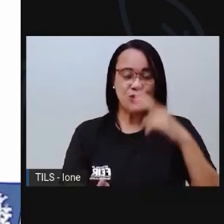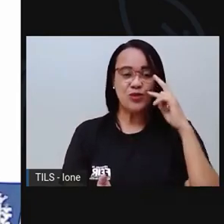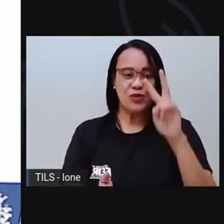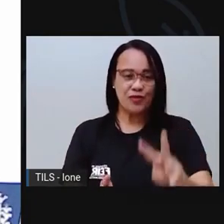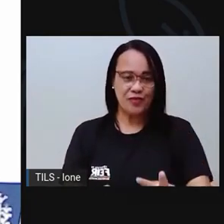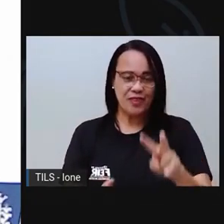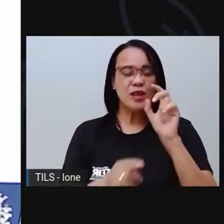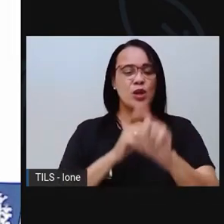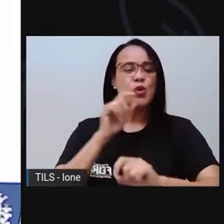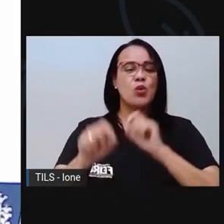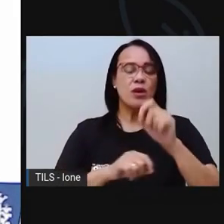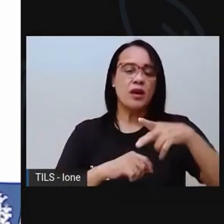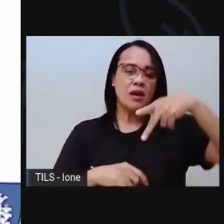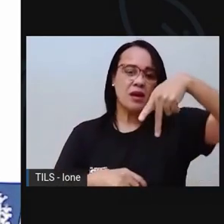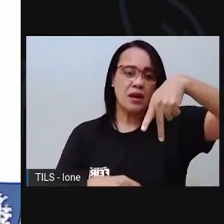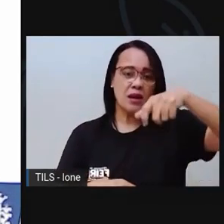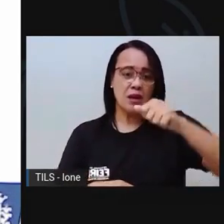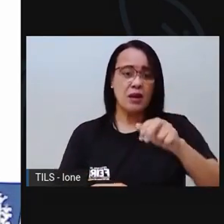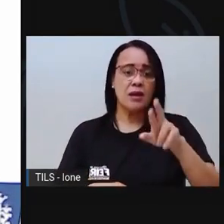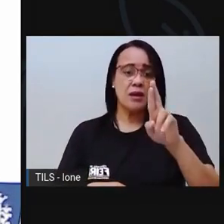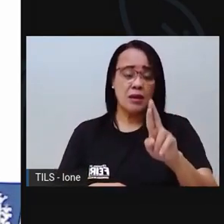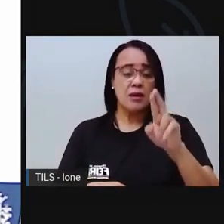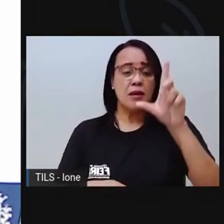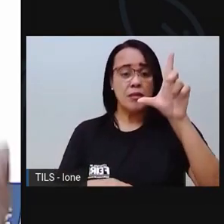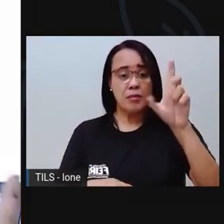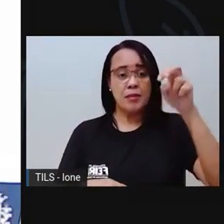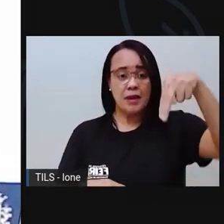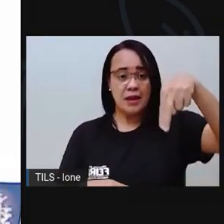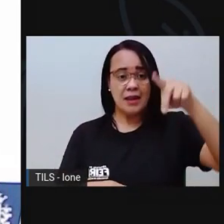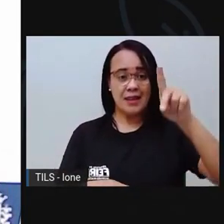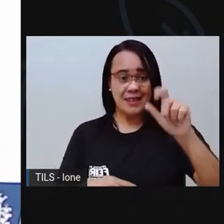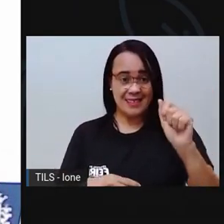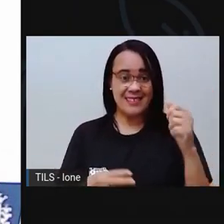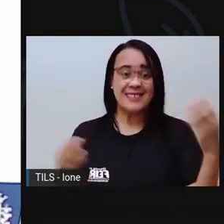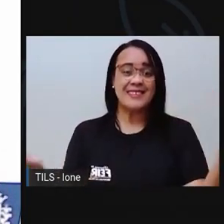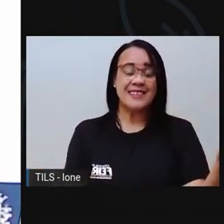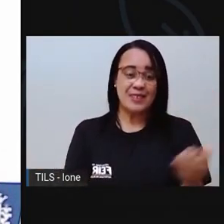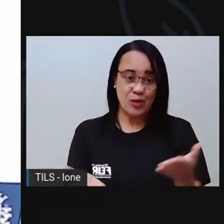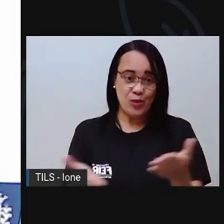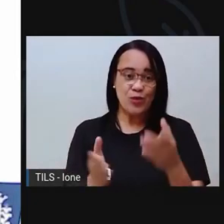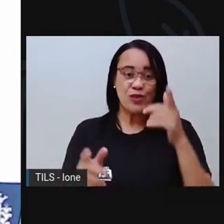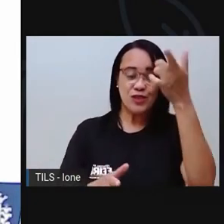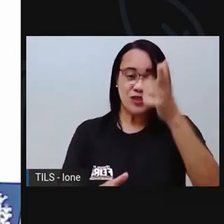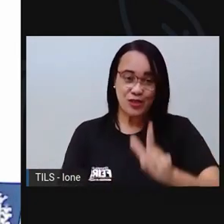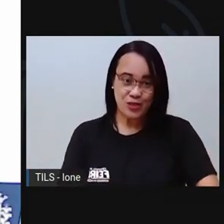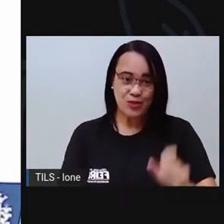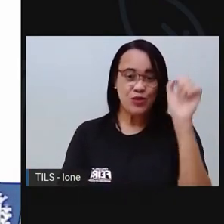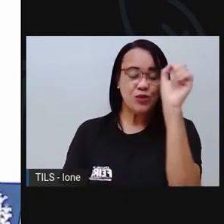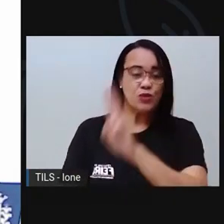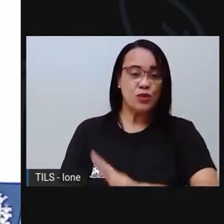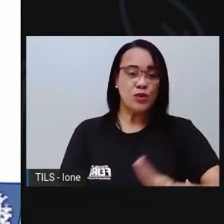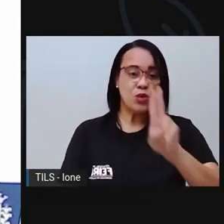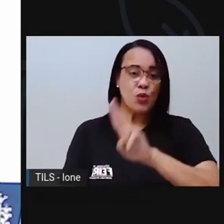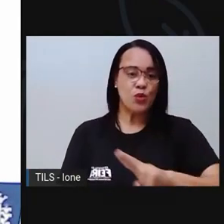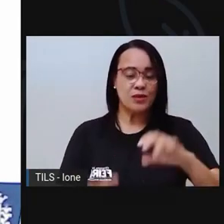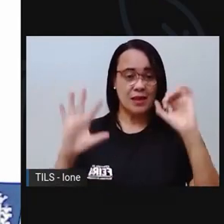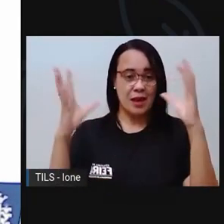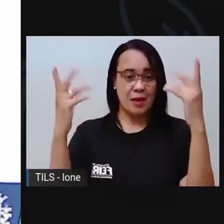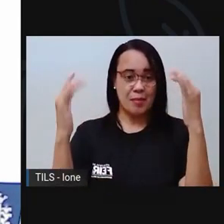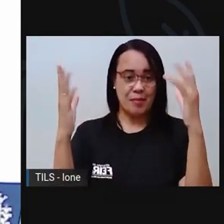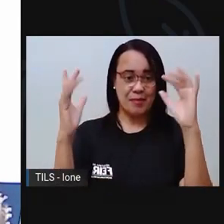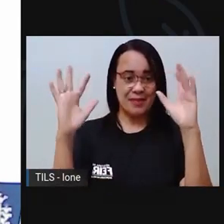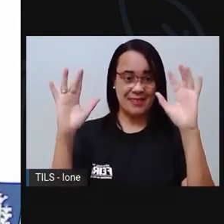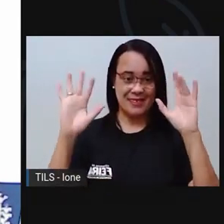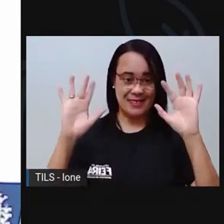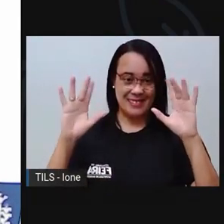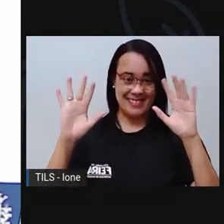parlenda e a gente vai estudar, né, um pouco, explorar um pouco a parlenda que usa as mãos. E eu tenho certeza